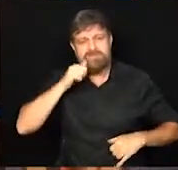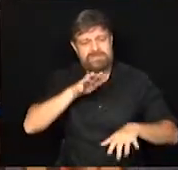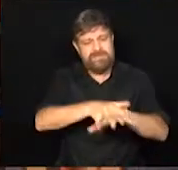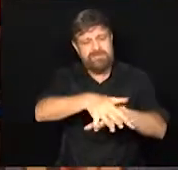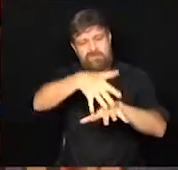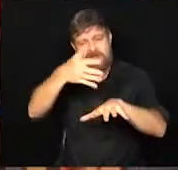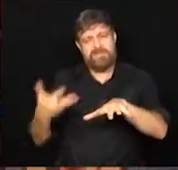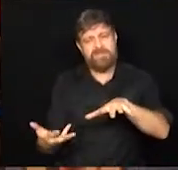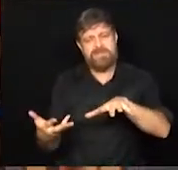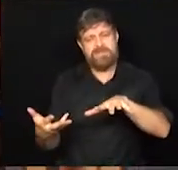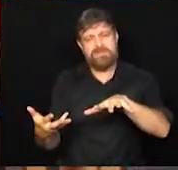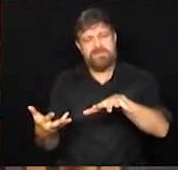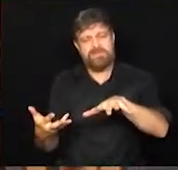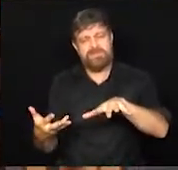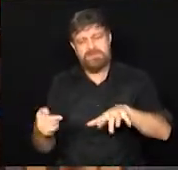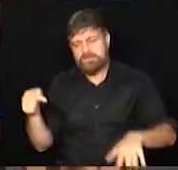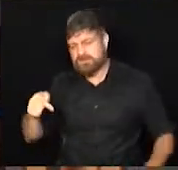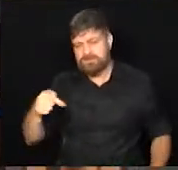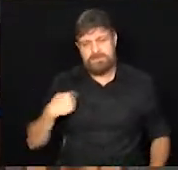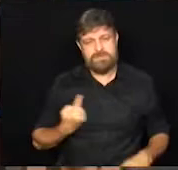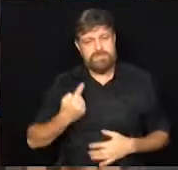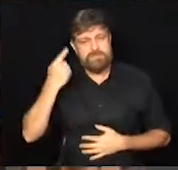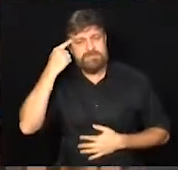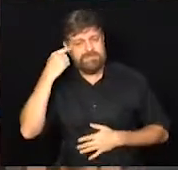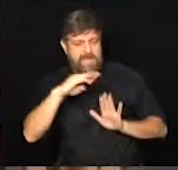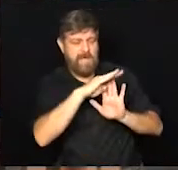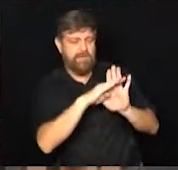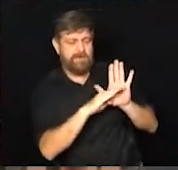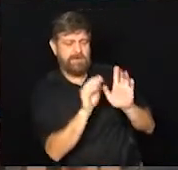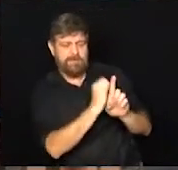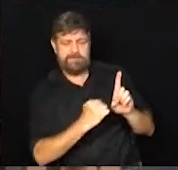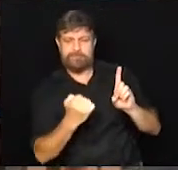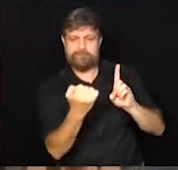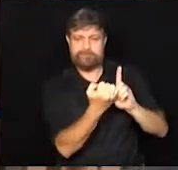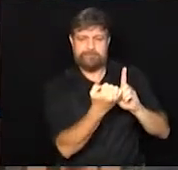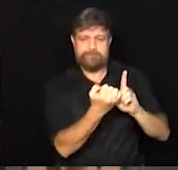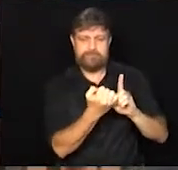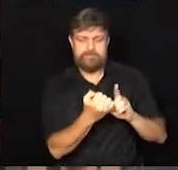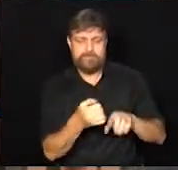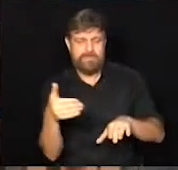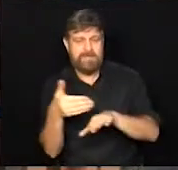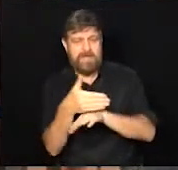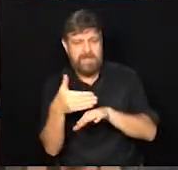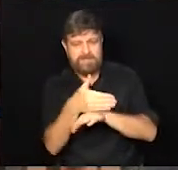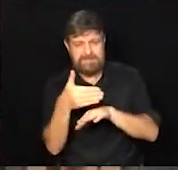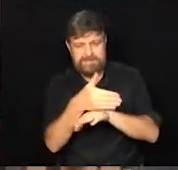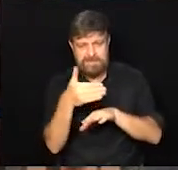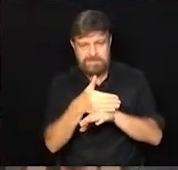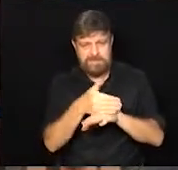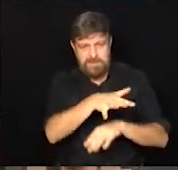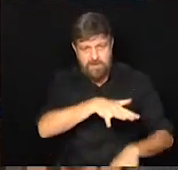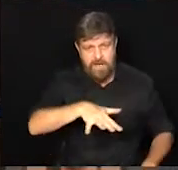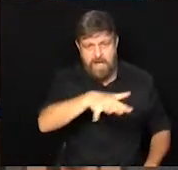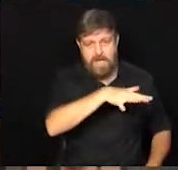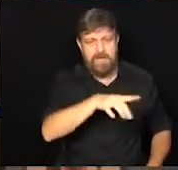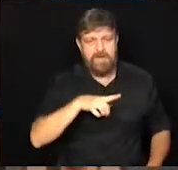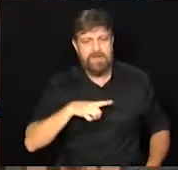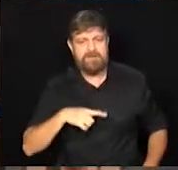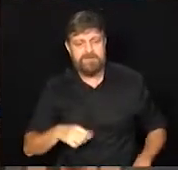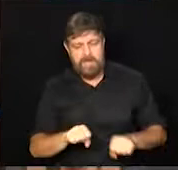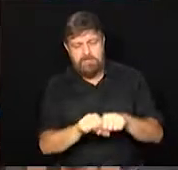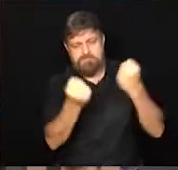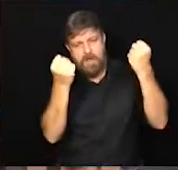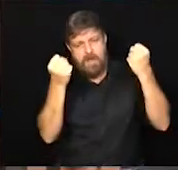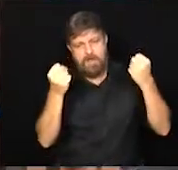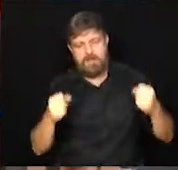excluídas, né, do ponto de vista dos programas sociais e de acesso a esse Estado que está sendo